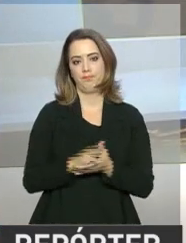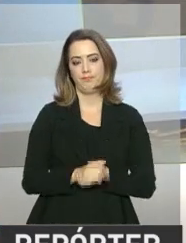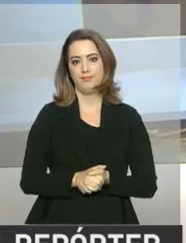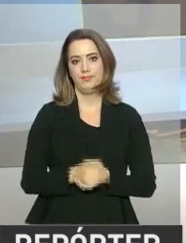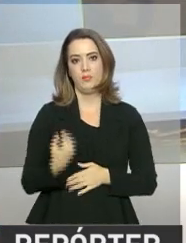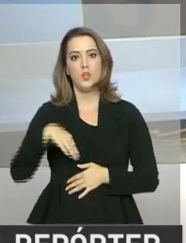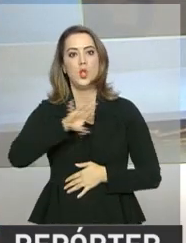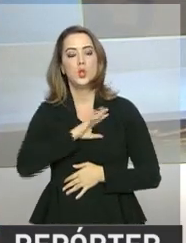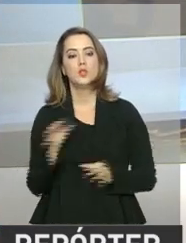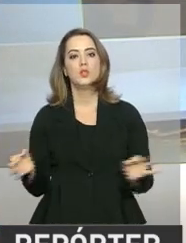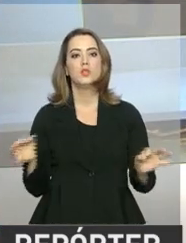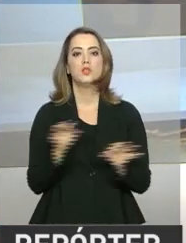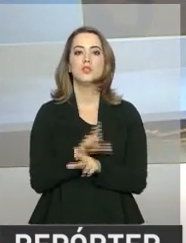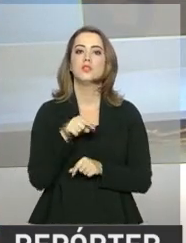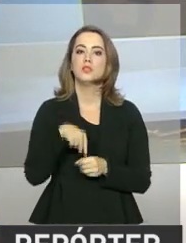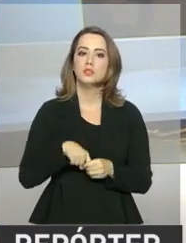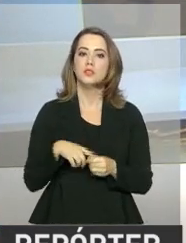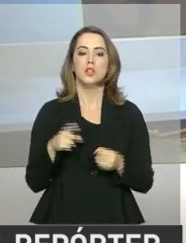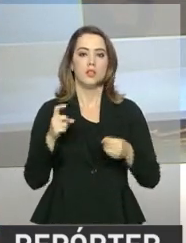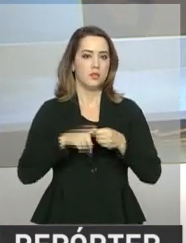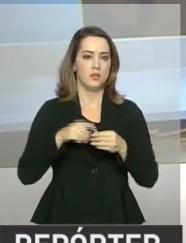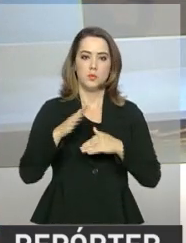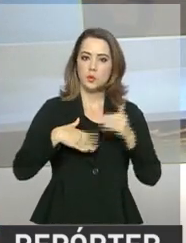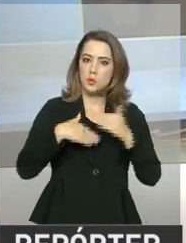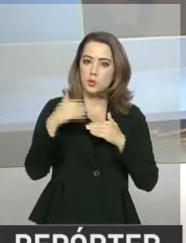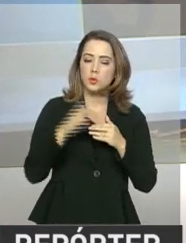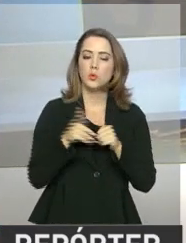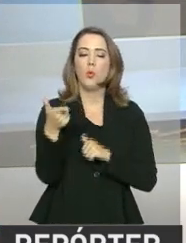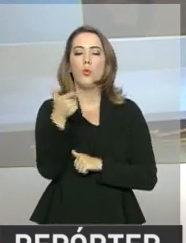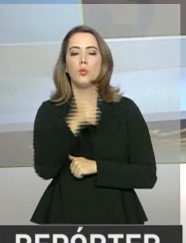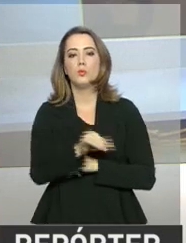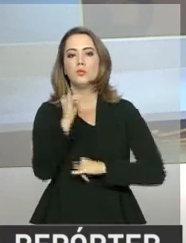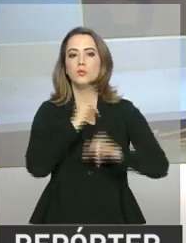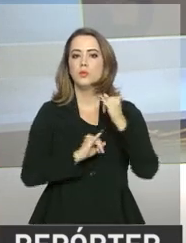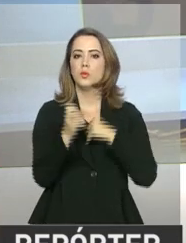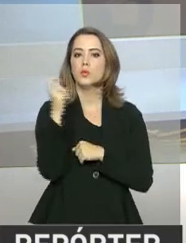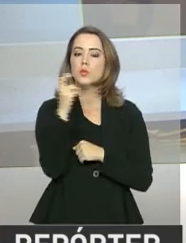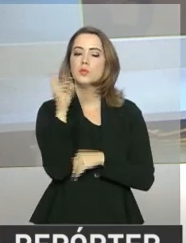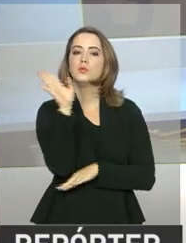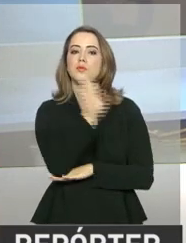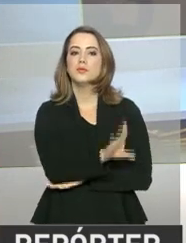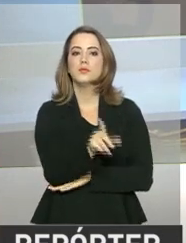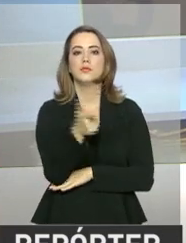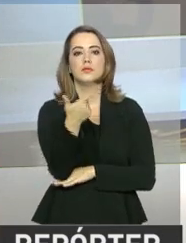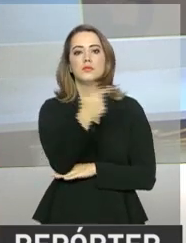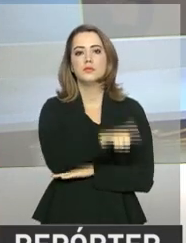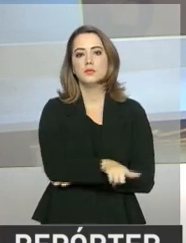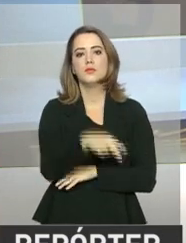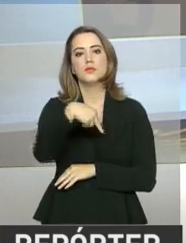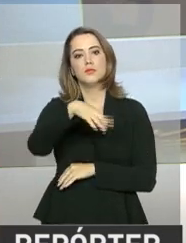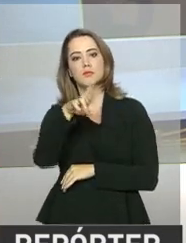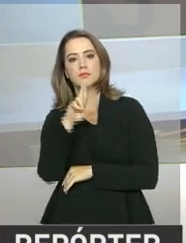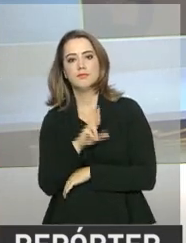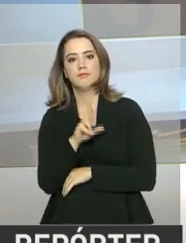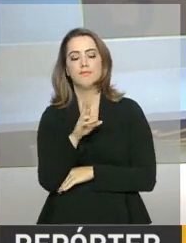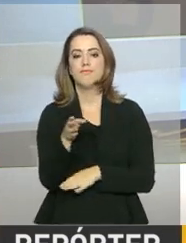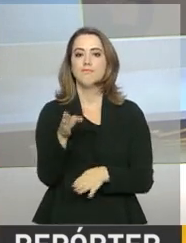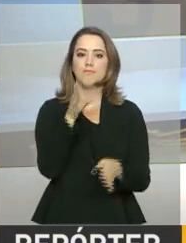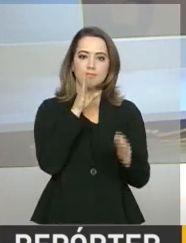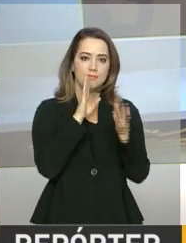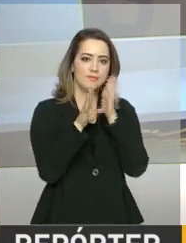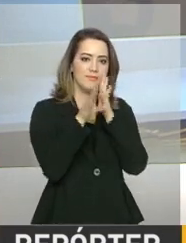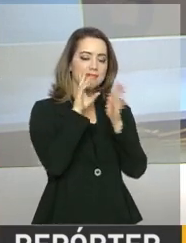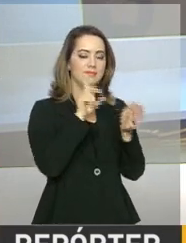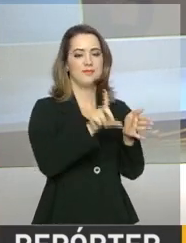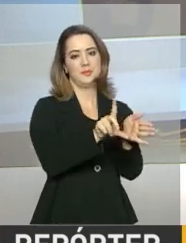nós ficamos por aqui, voltamos a qualquer momento com outras informações ou às 5 da tarde, na próxima edição do Repórter NBR.